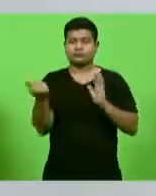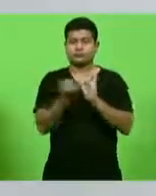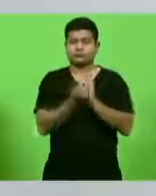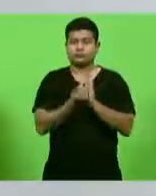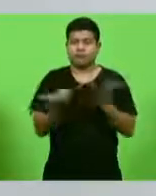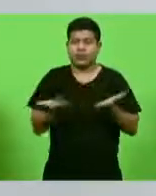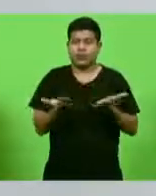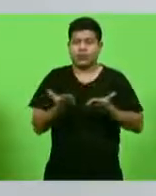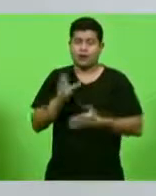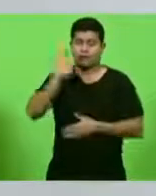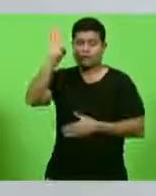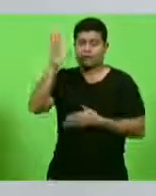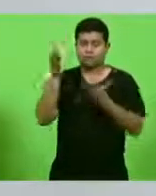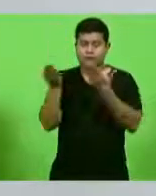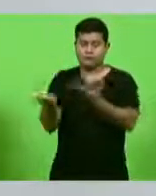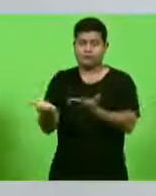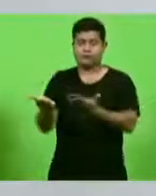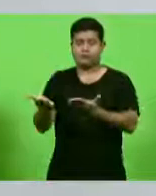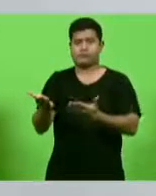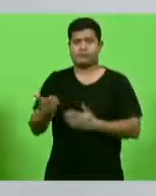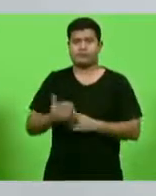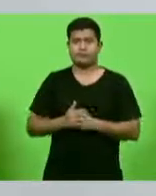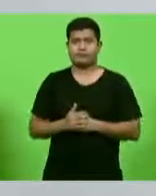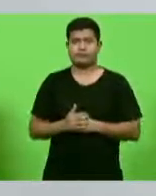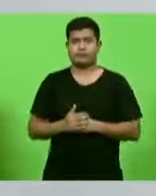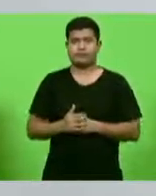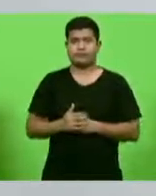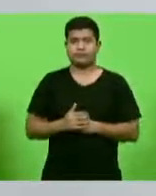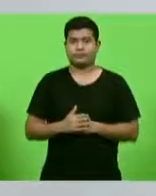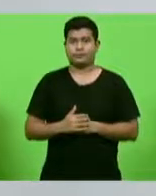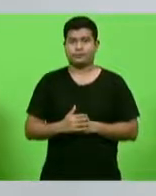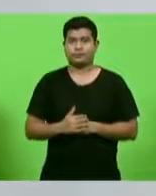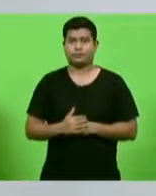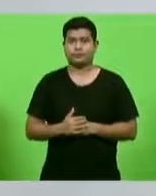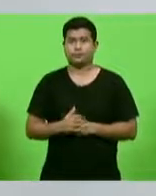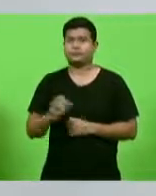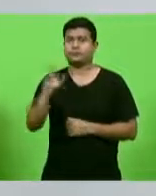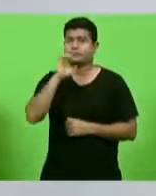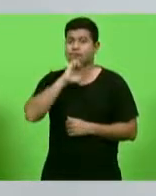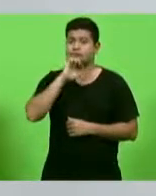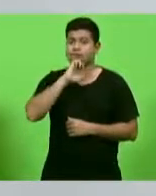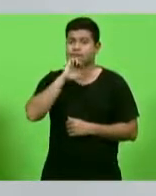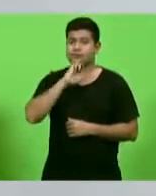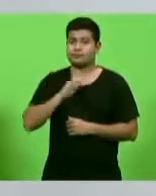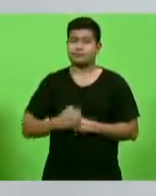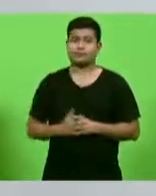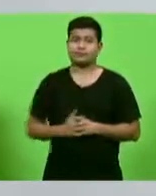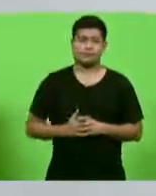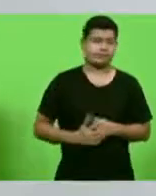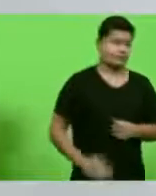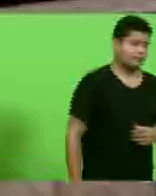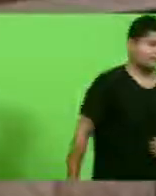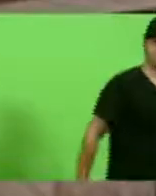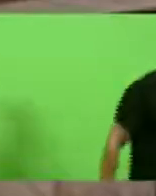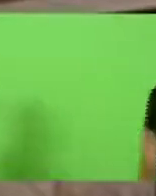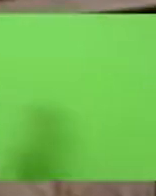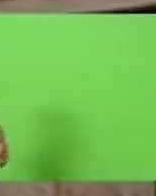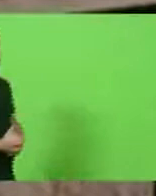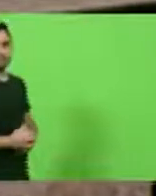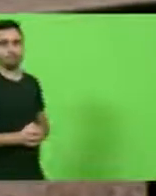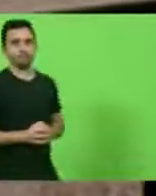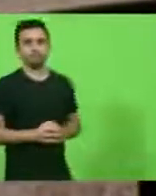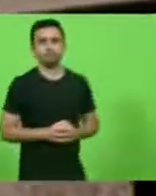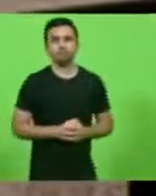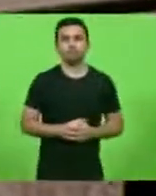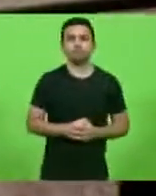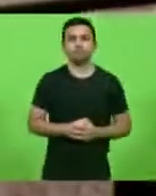palavra ao deputado Felipe Estevam, se Gostaria de fazer só quero lhe parabenizar a um clamor